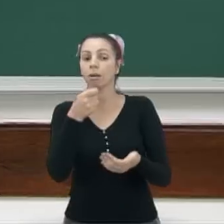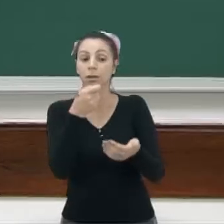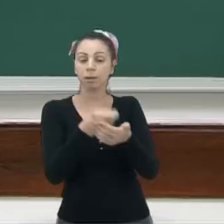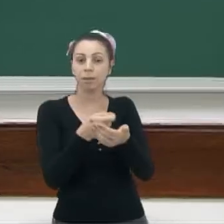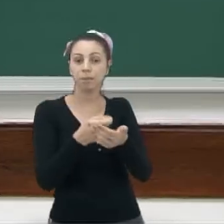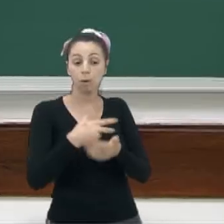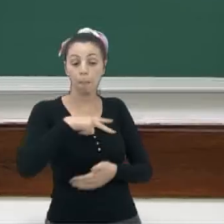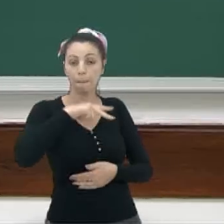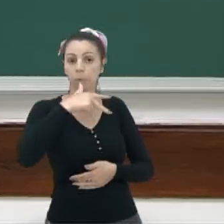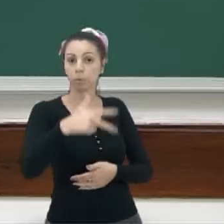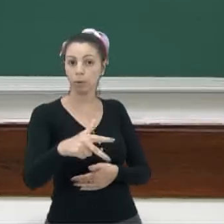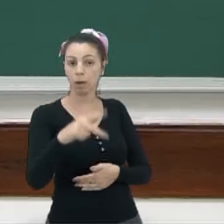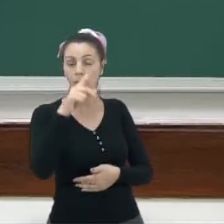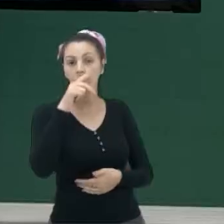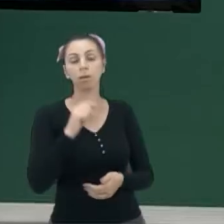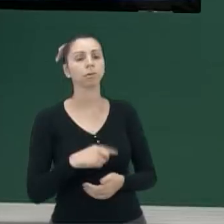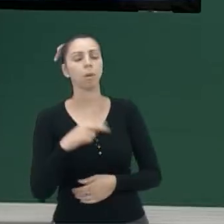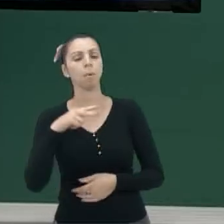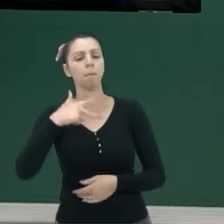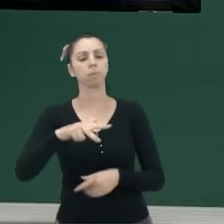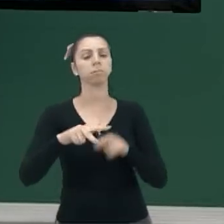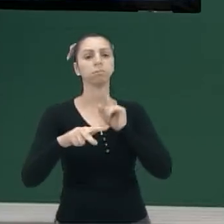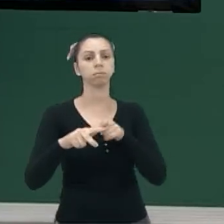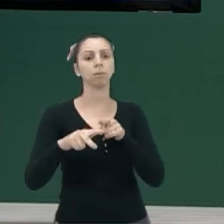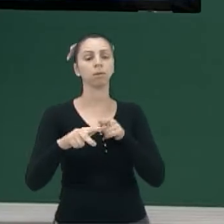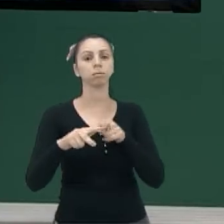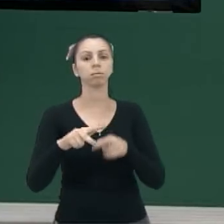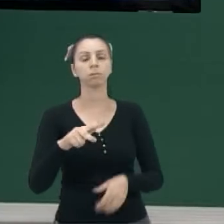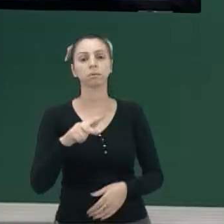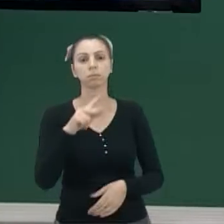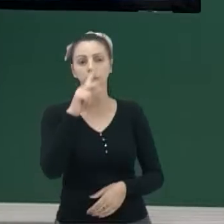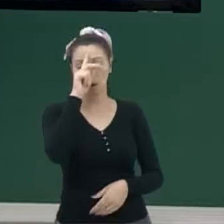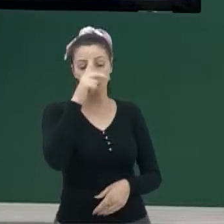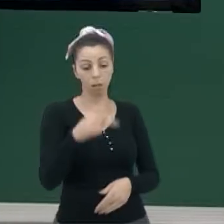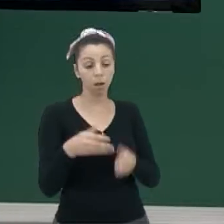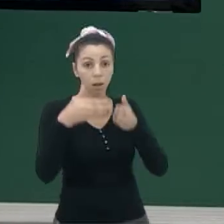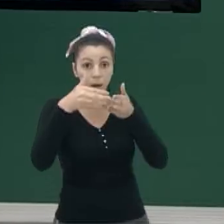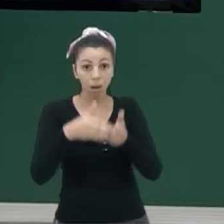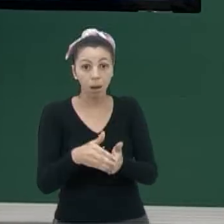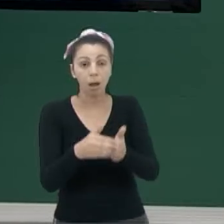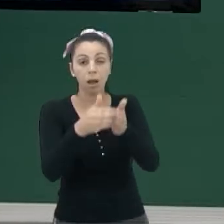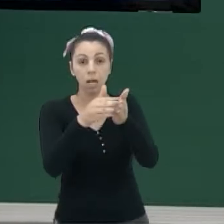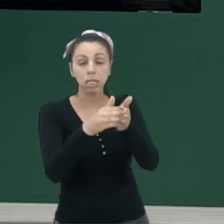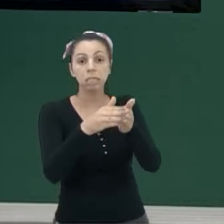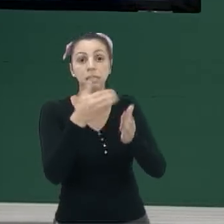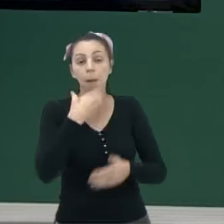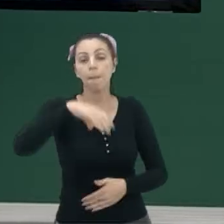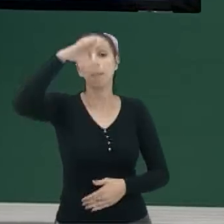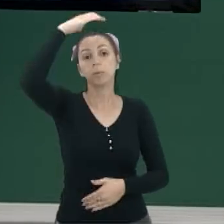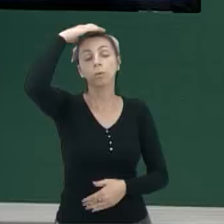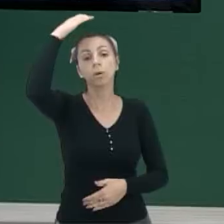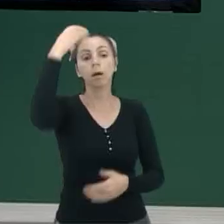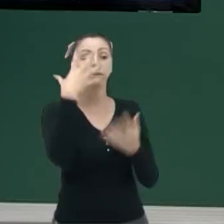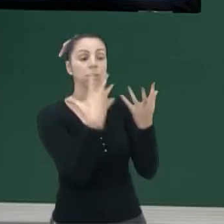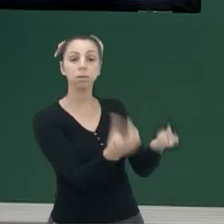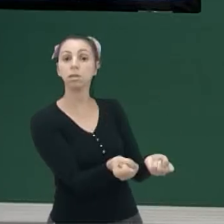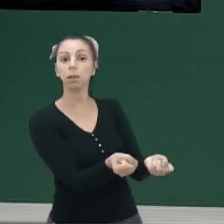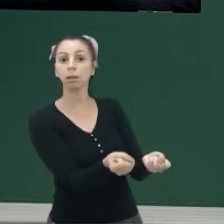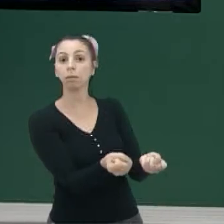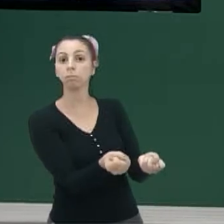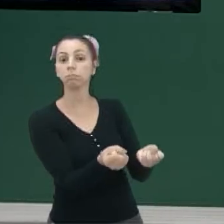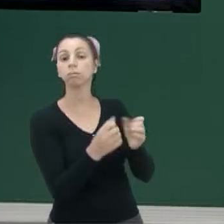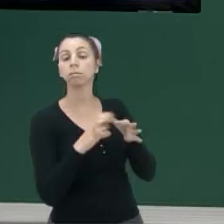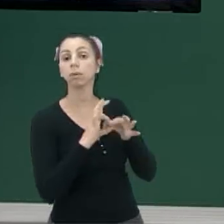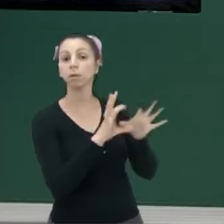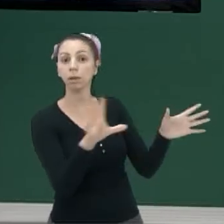dadas por eles. Então os portugueses diziam assim, só pode atracar nos portos indianos quem tiver a permissão dada pelo rei de Portugal. Imagine o que